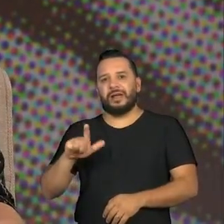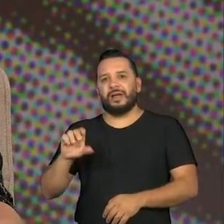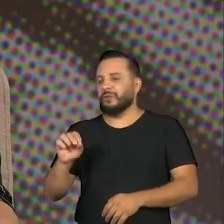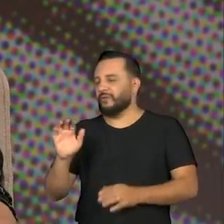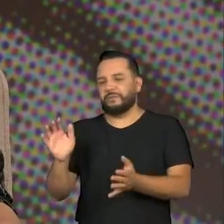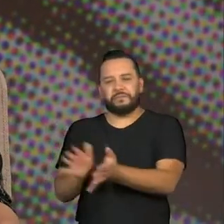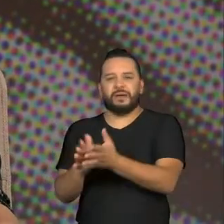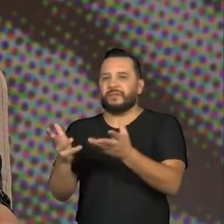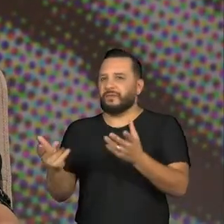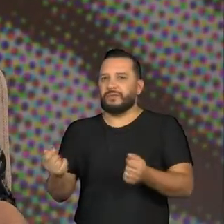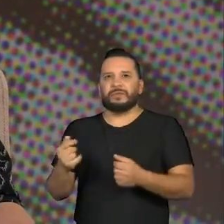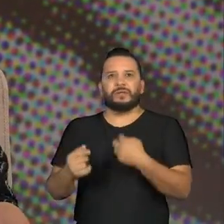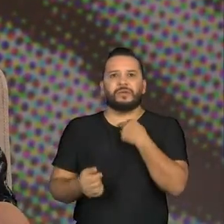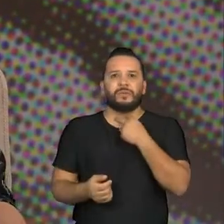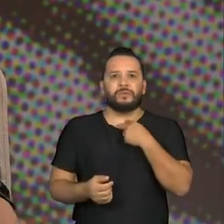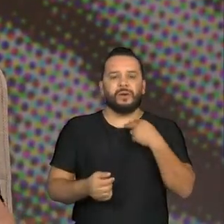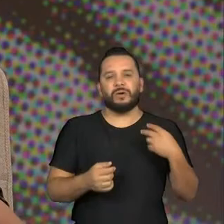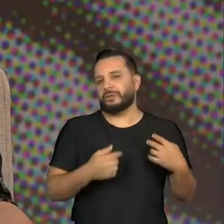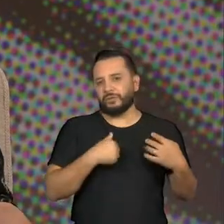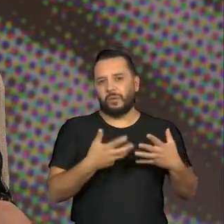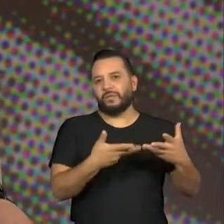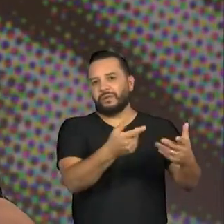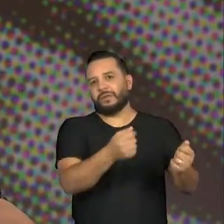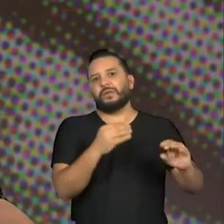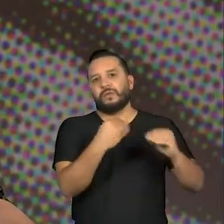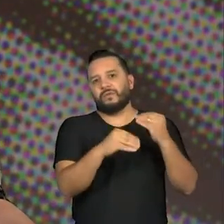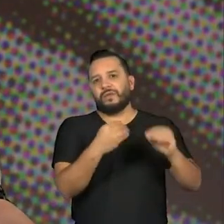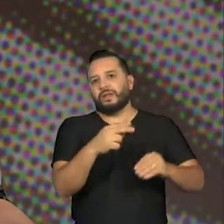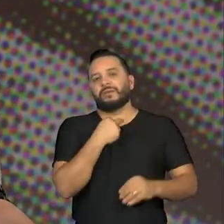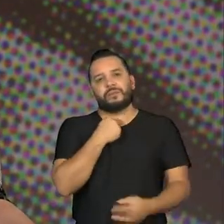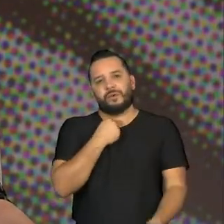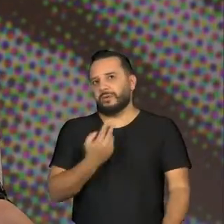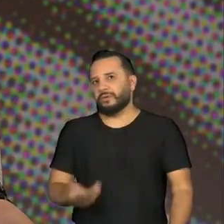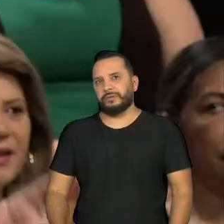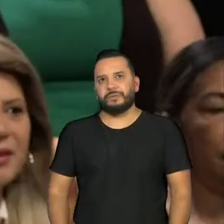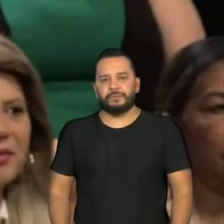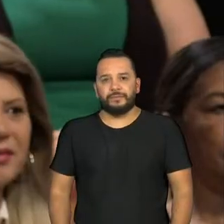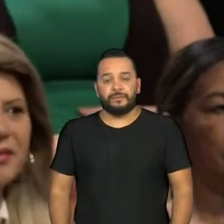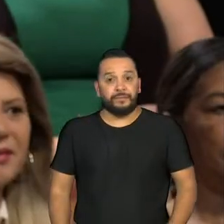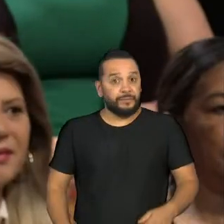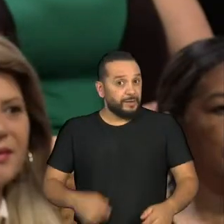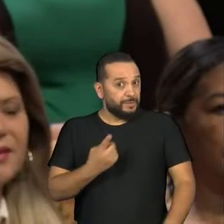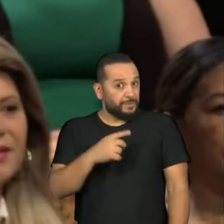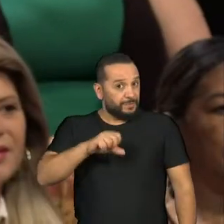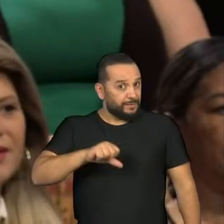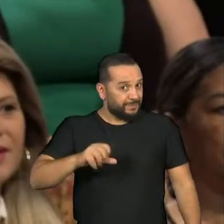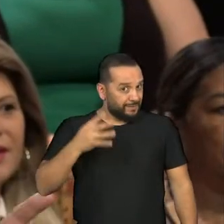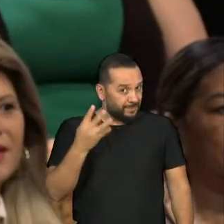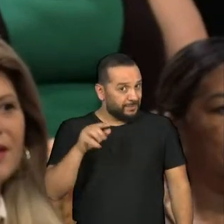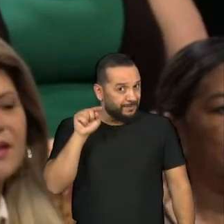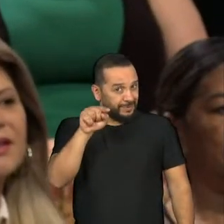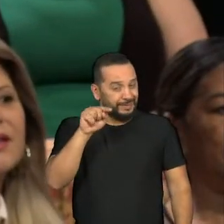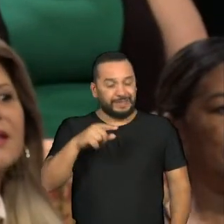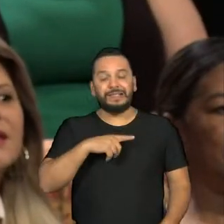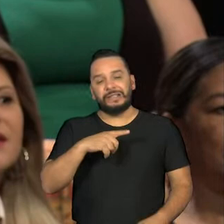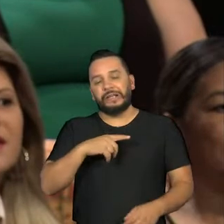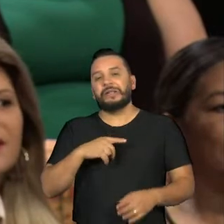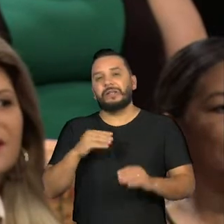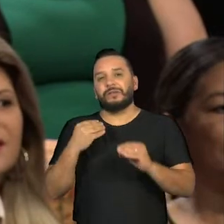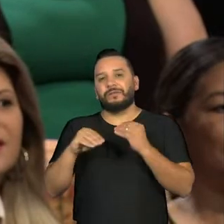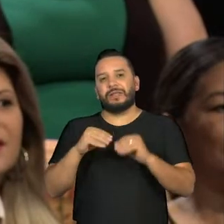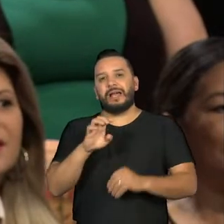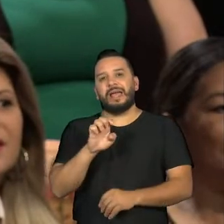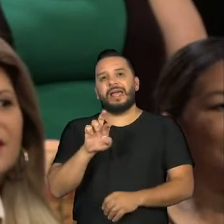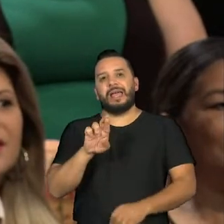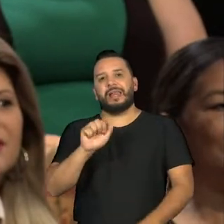podia fazer os convites de novela que eu tive na época. Mas em 1994 você fez Éramos Seis,